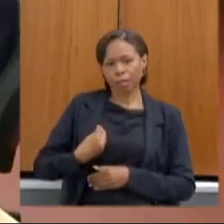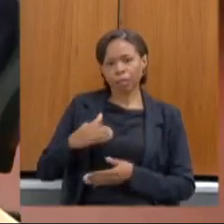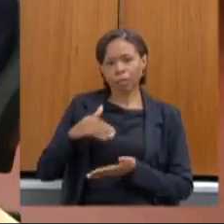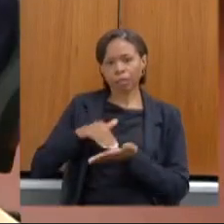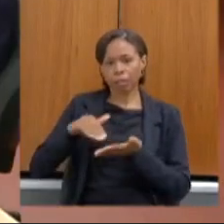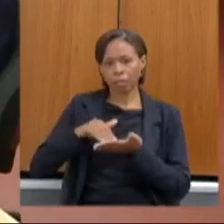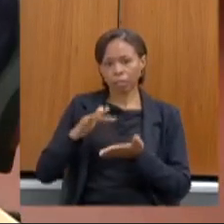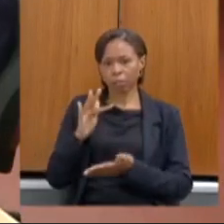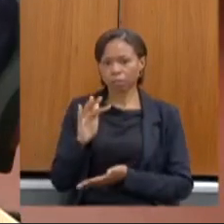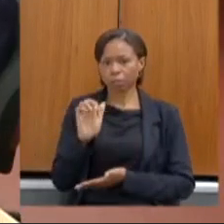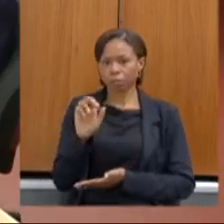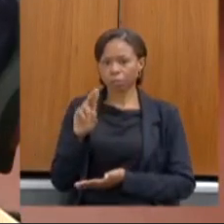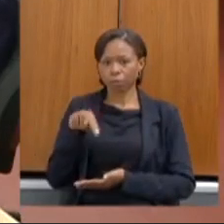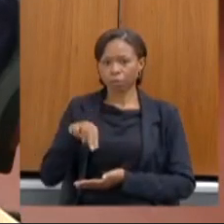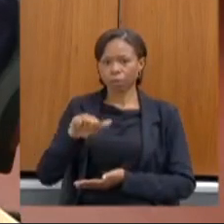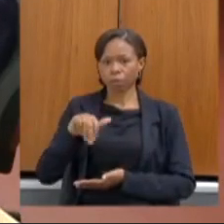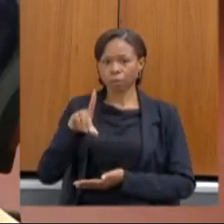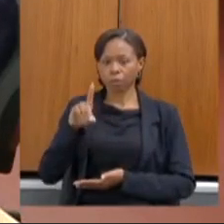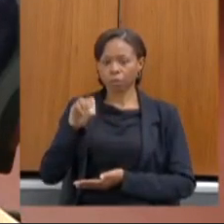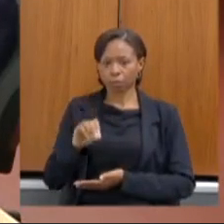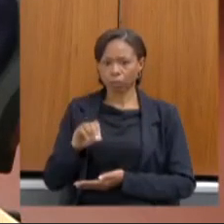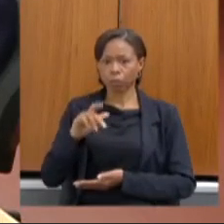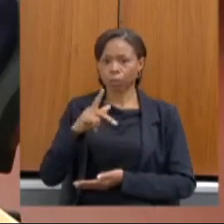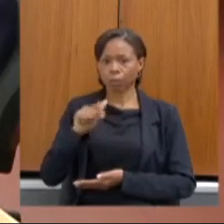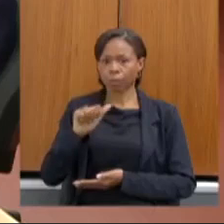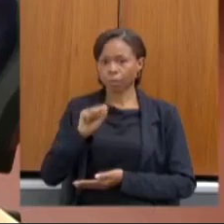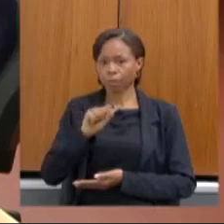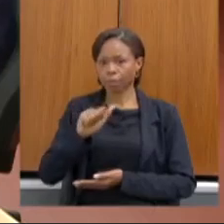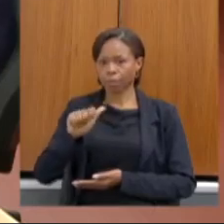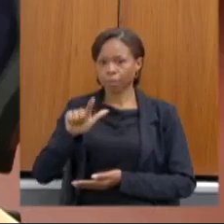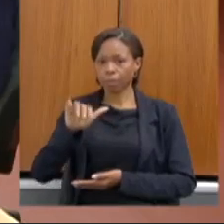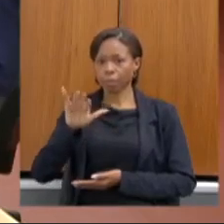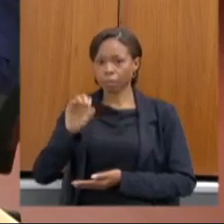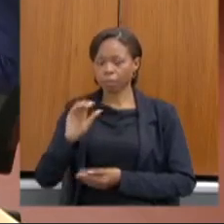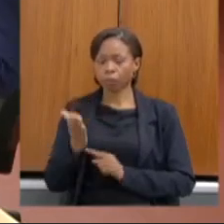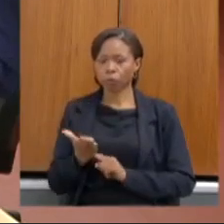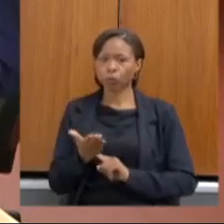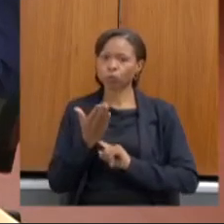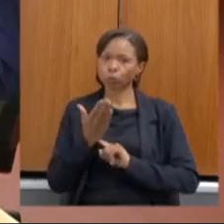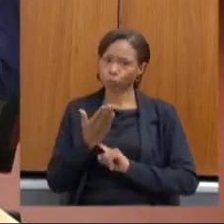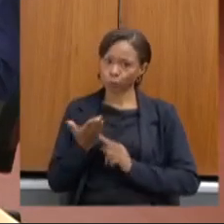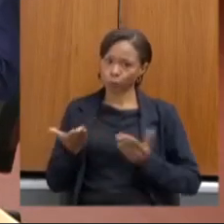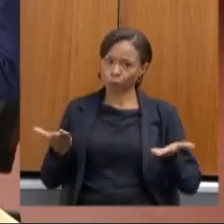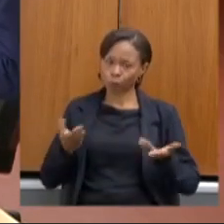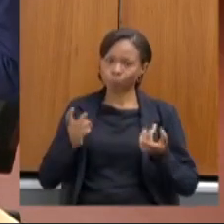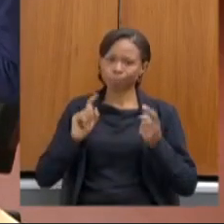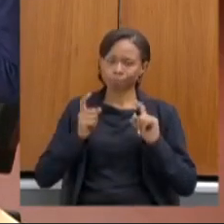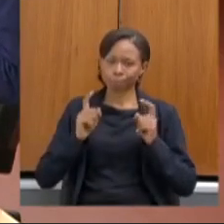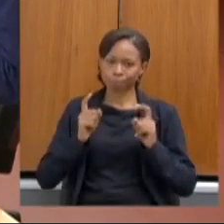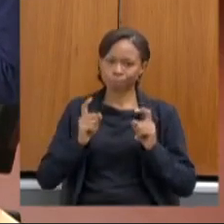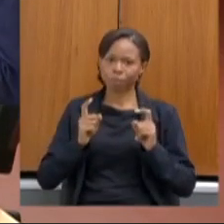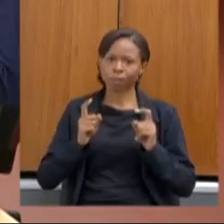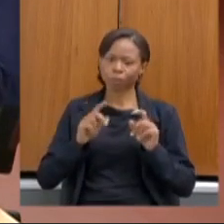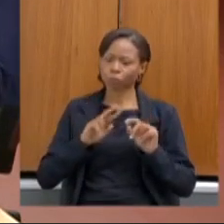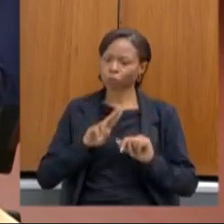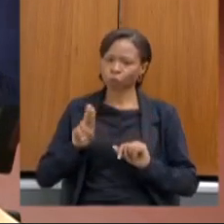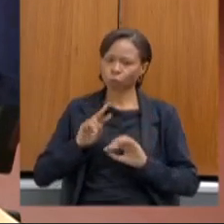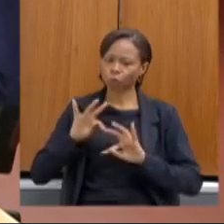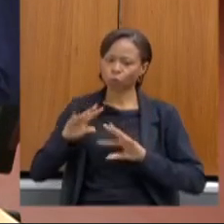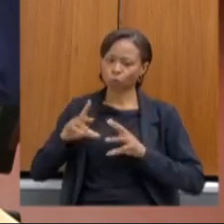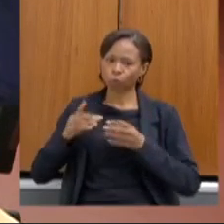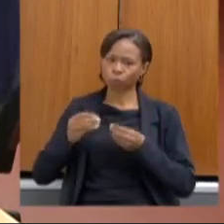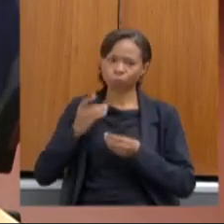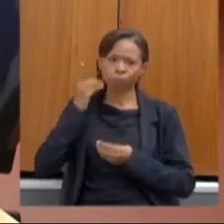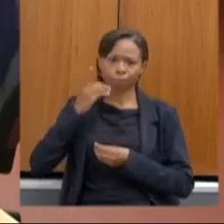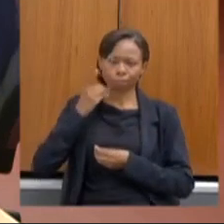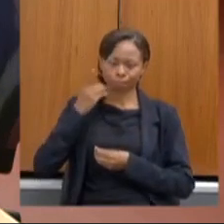secretário Fernando passalio de Avelar que muito contribuiu para essa da reunião e em nome de todos os deputados que